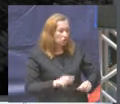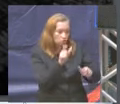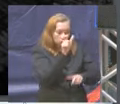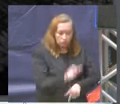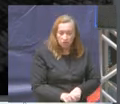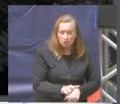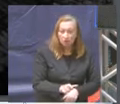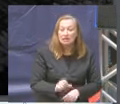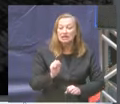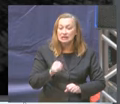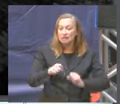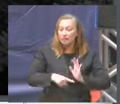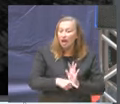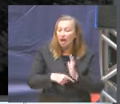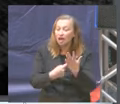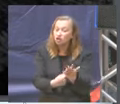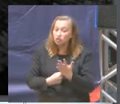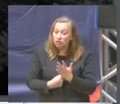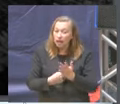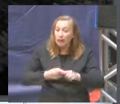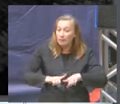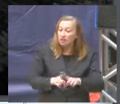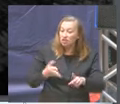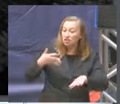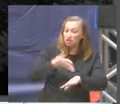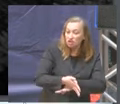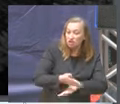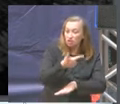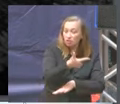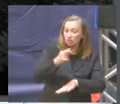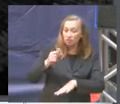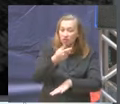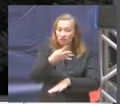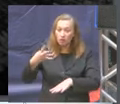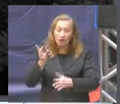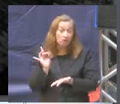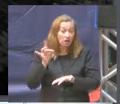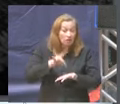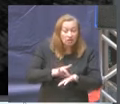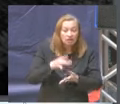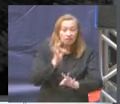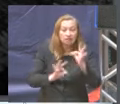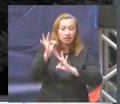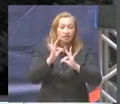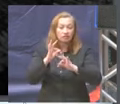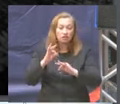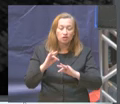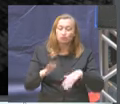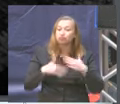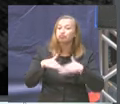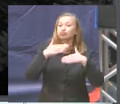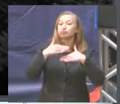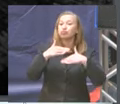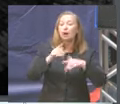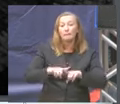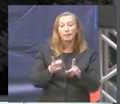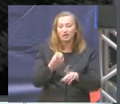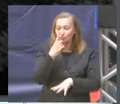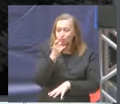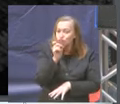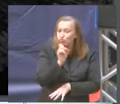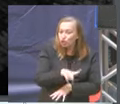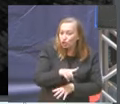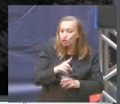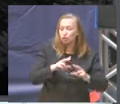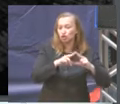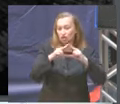nos atender, mas a gente chega em 2024 com uma realidade que a tecnologia avançou, mas a questão do lixo, de